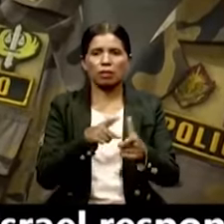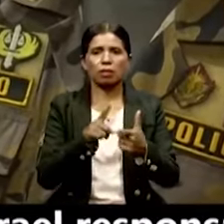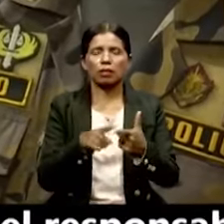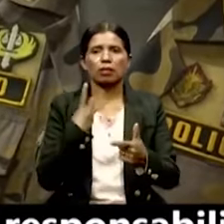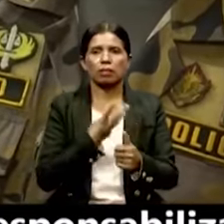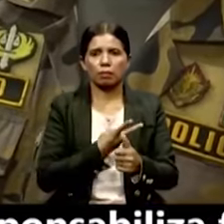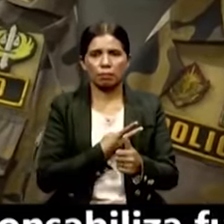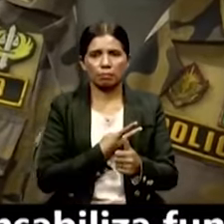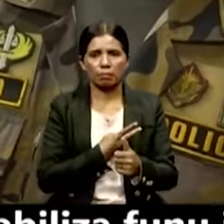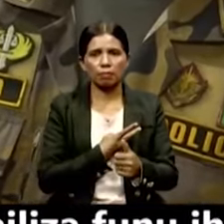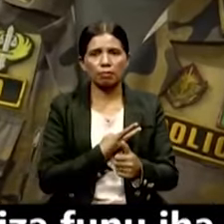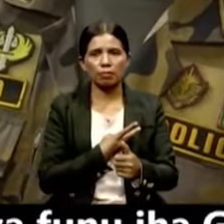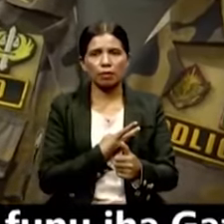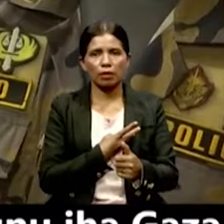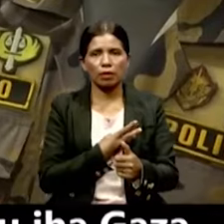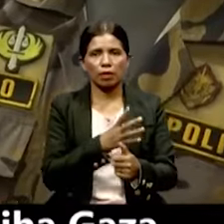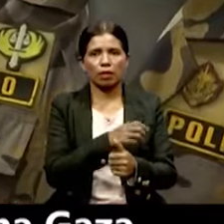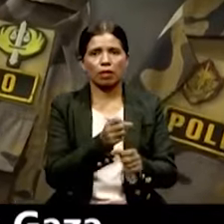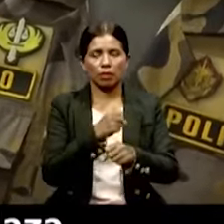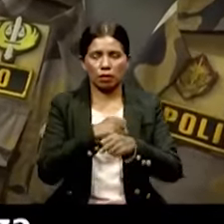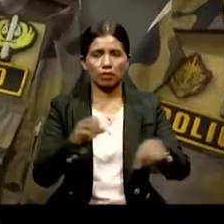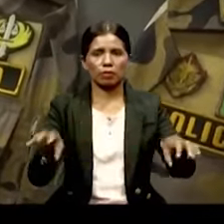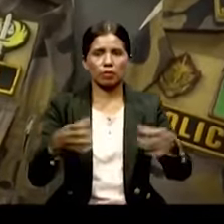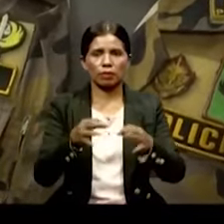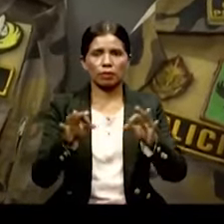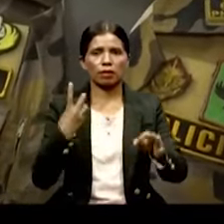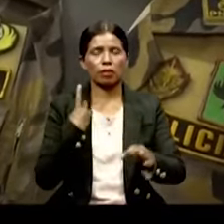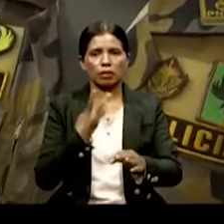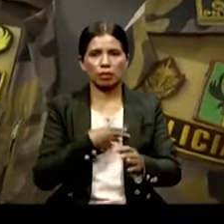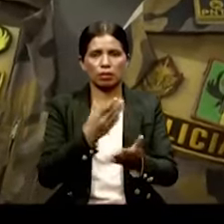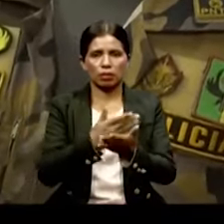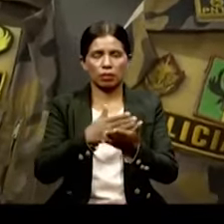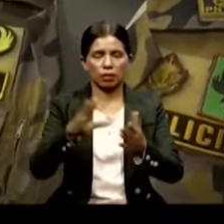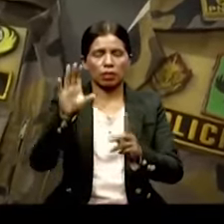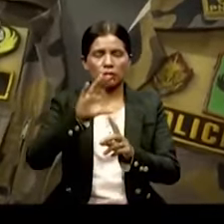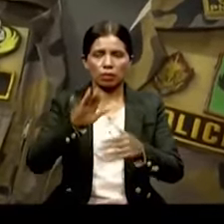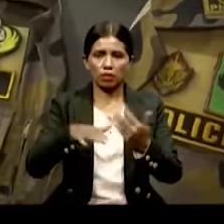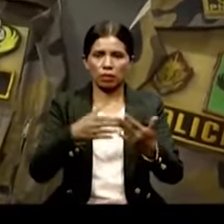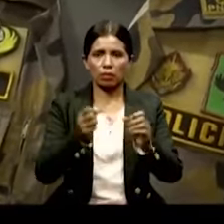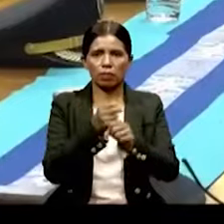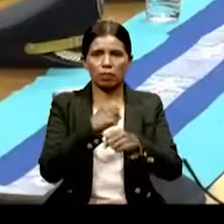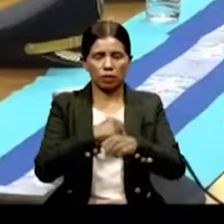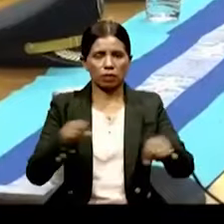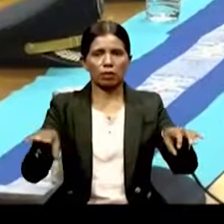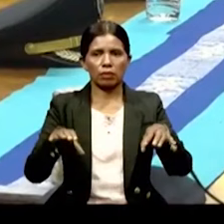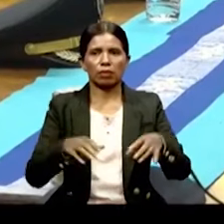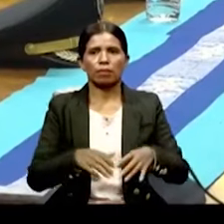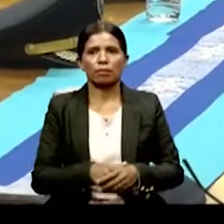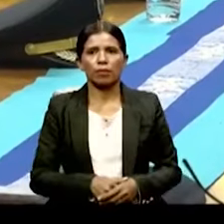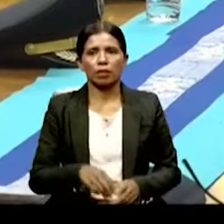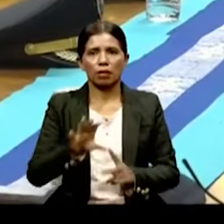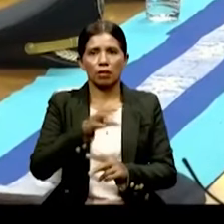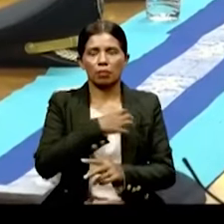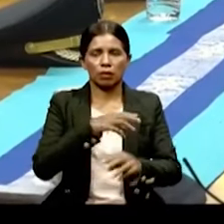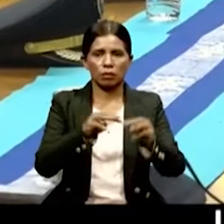ita proses administrativa de Serra Ramata ita si faha bahia komando sir para trunen bel hal servisu. Comandante PNTL